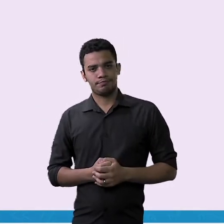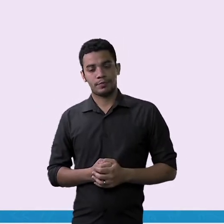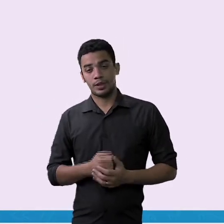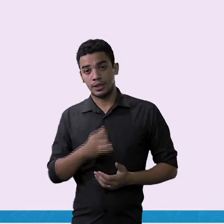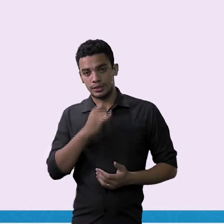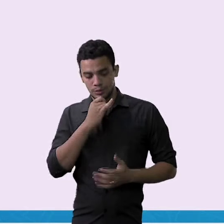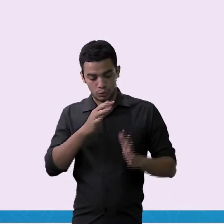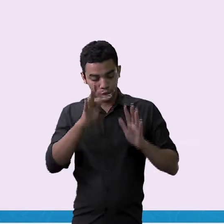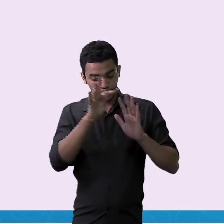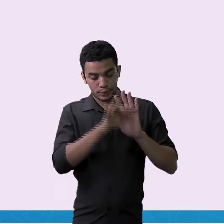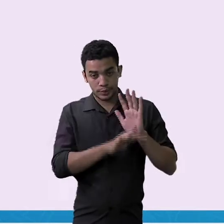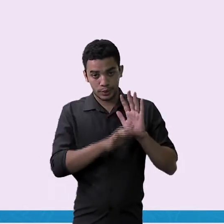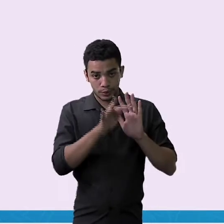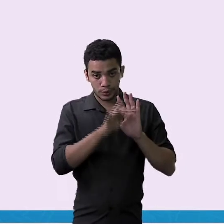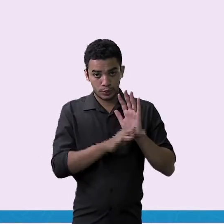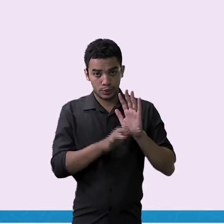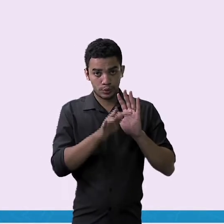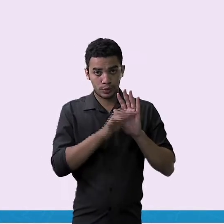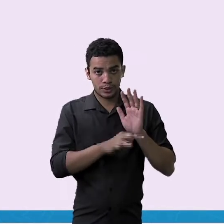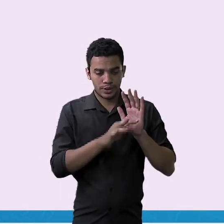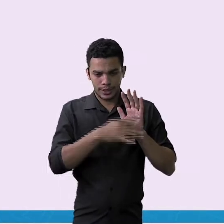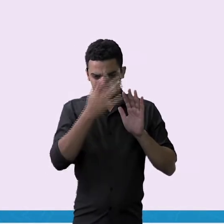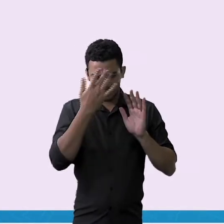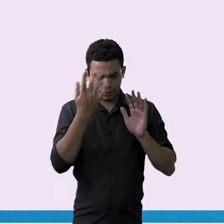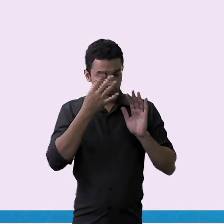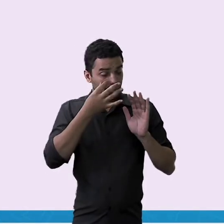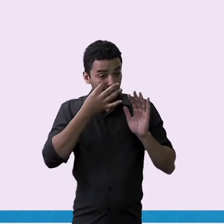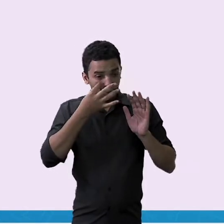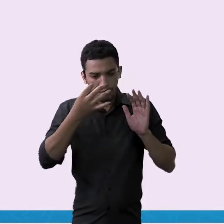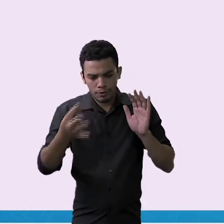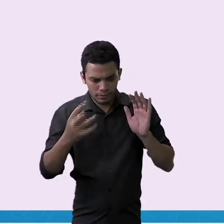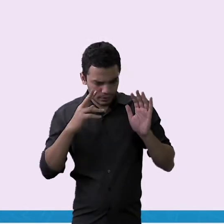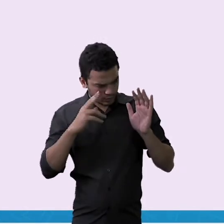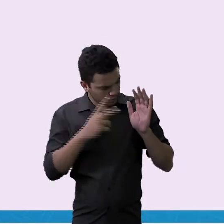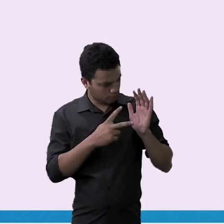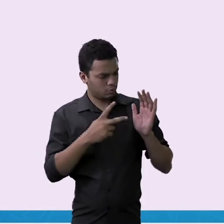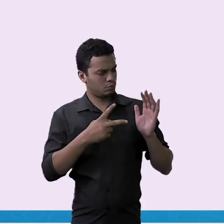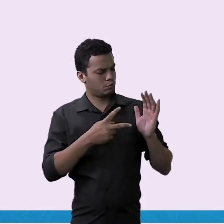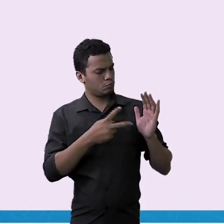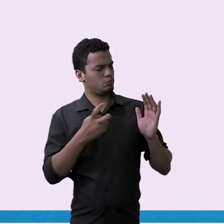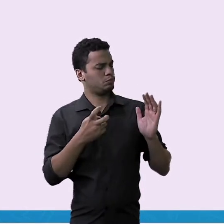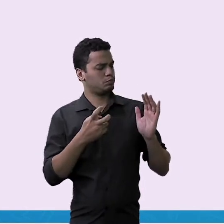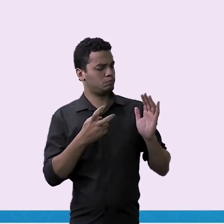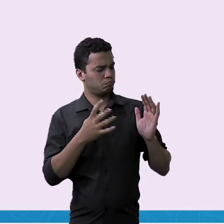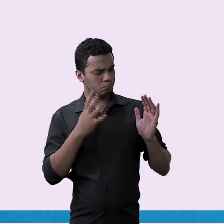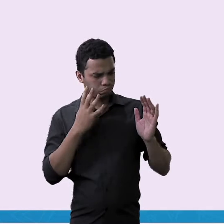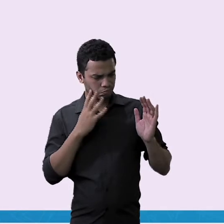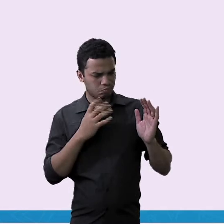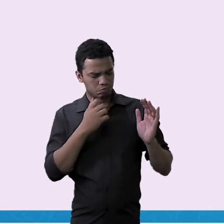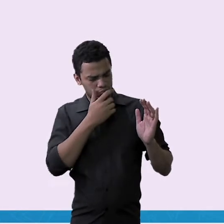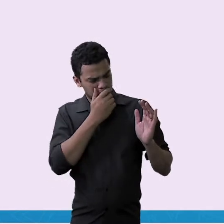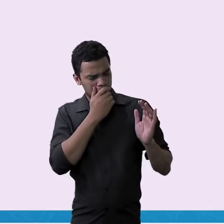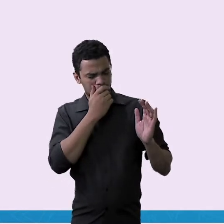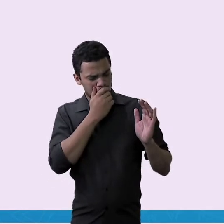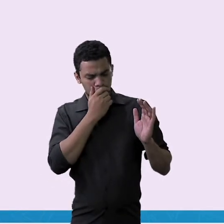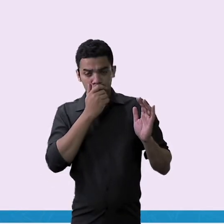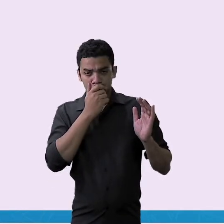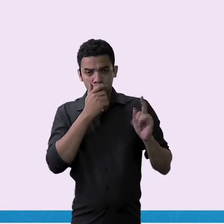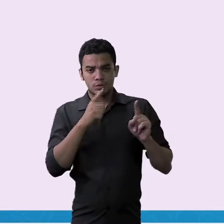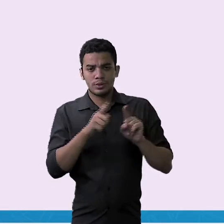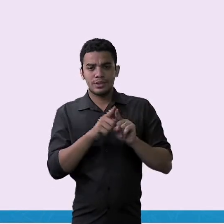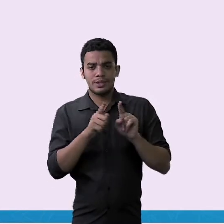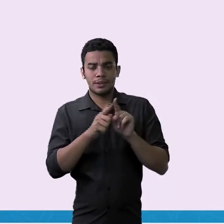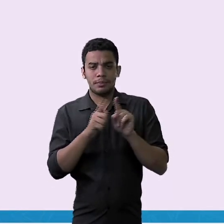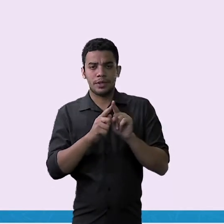atenção, atrativos, curtos e com linguagem informal